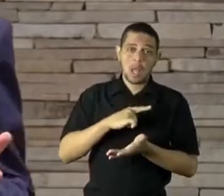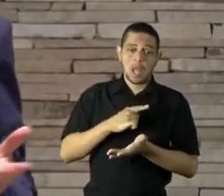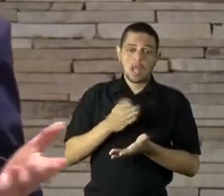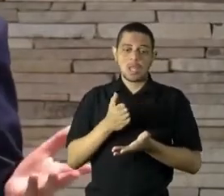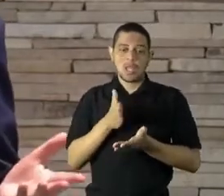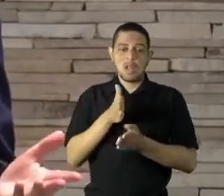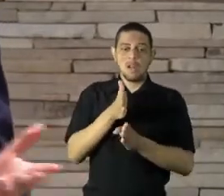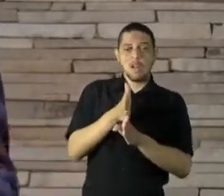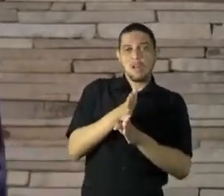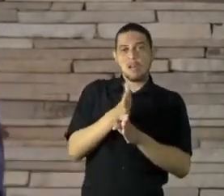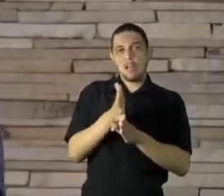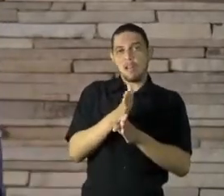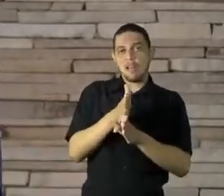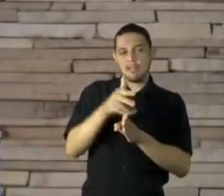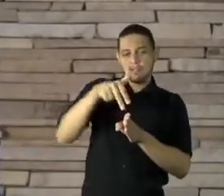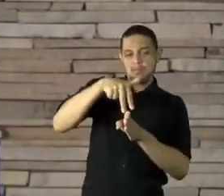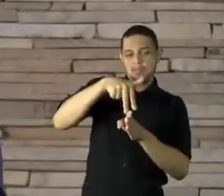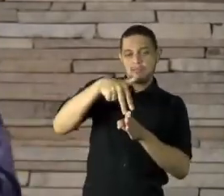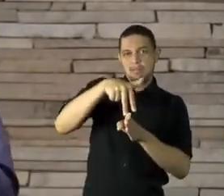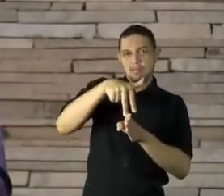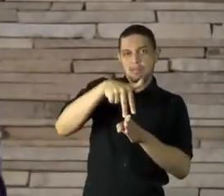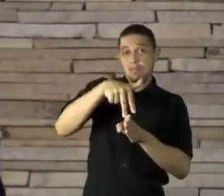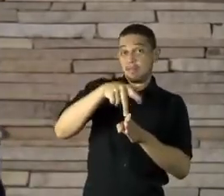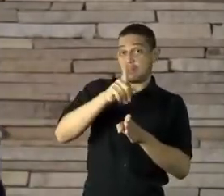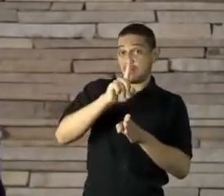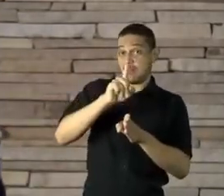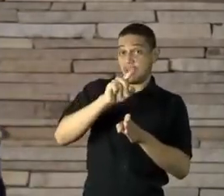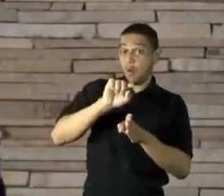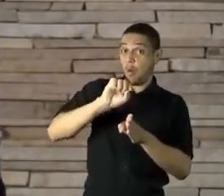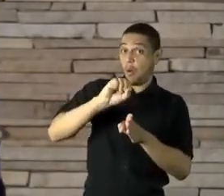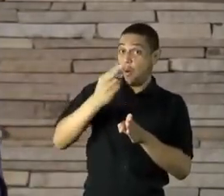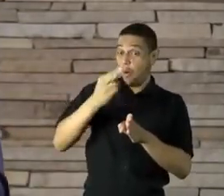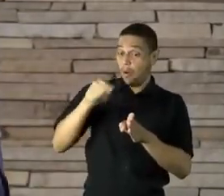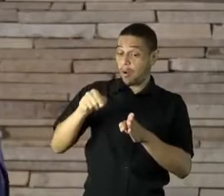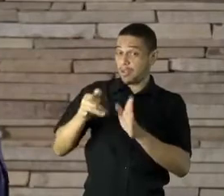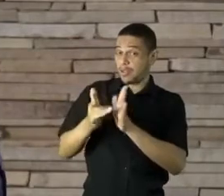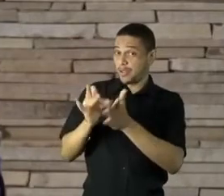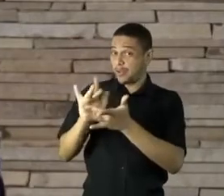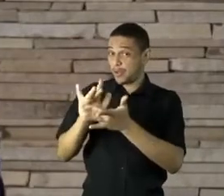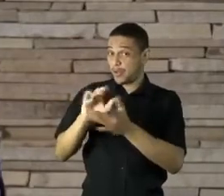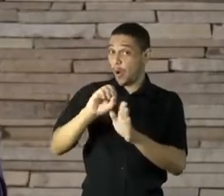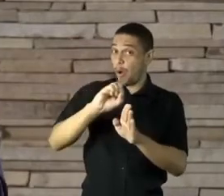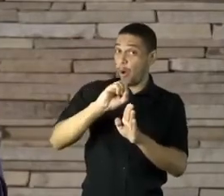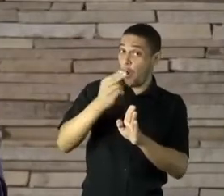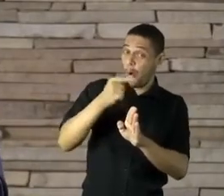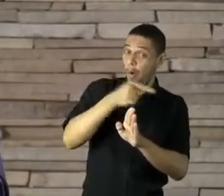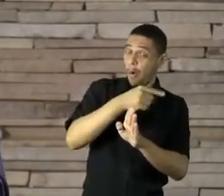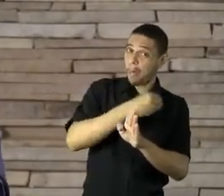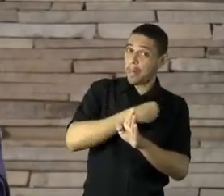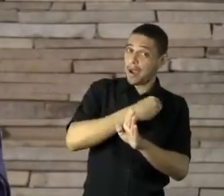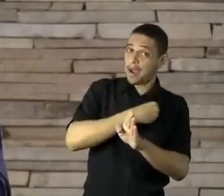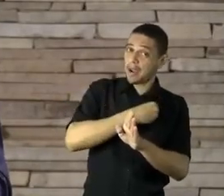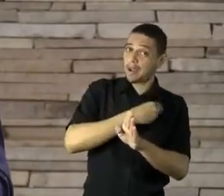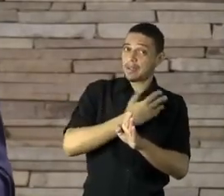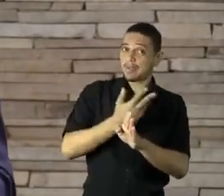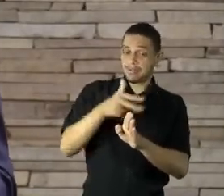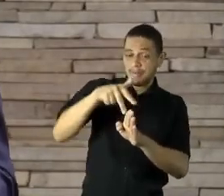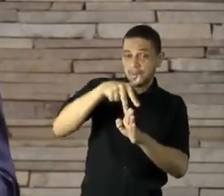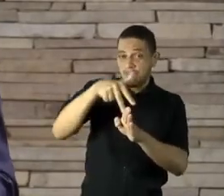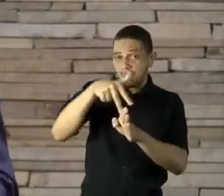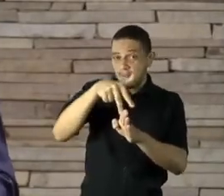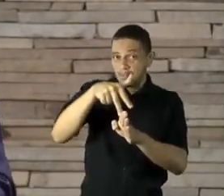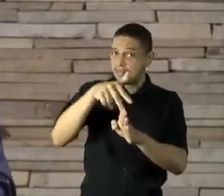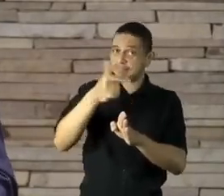neutralidade não existe essa opção de ser neutros nós precisamos fazer uma escolha tomar uma decisão